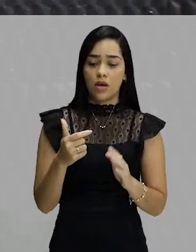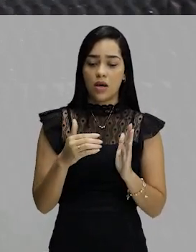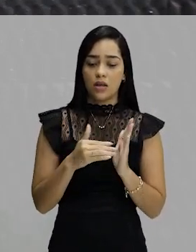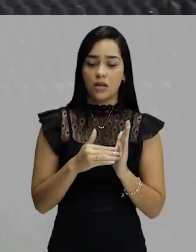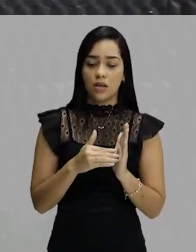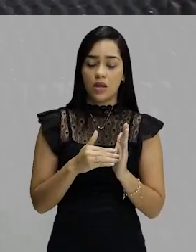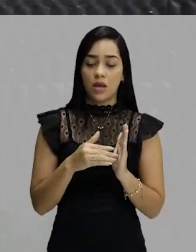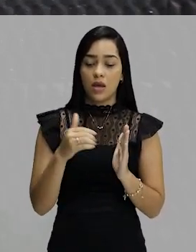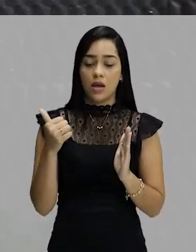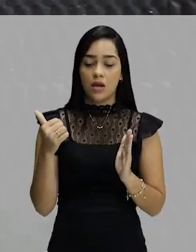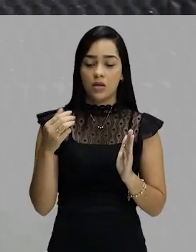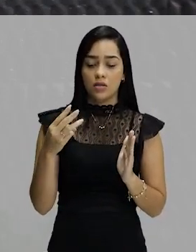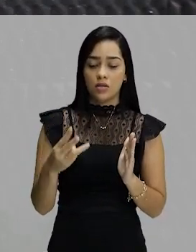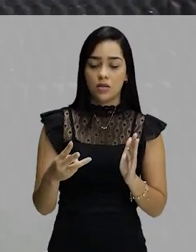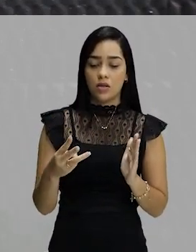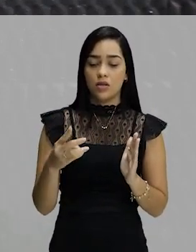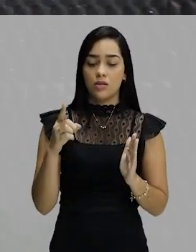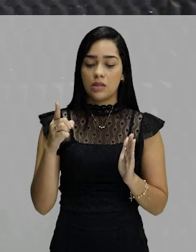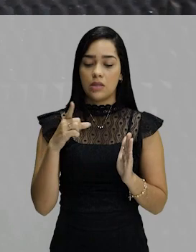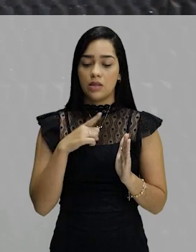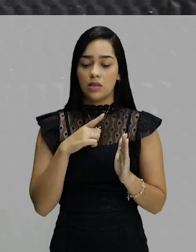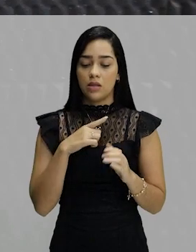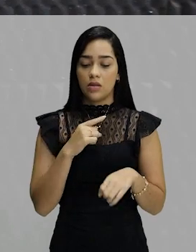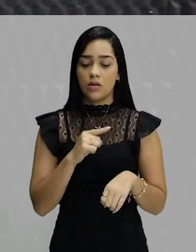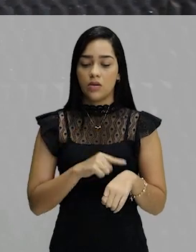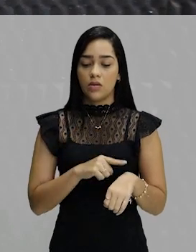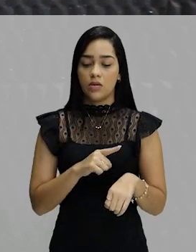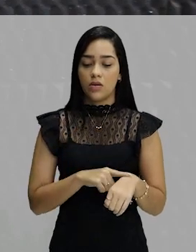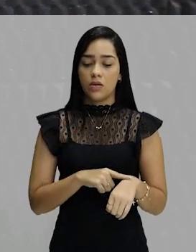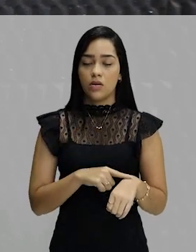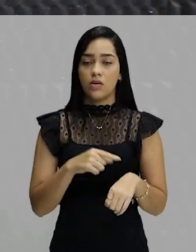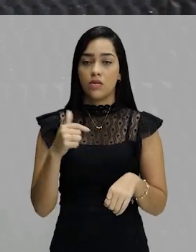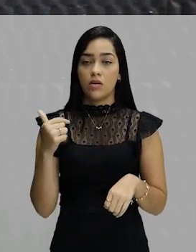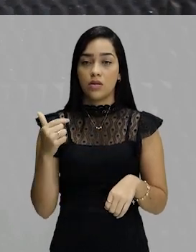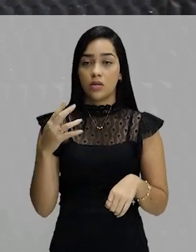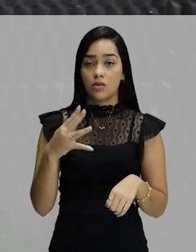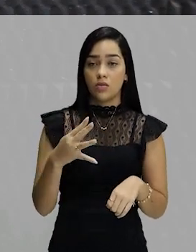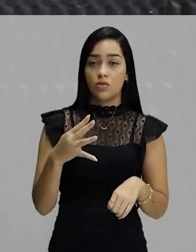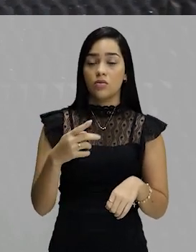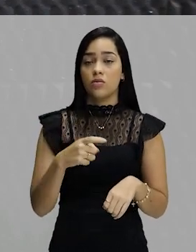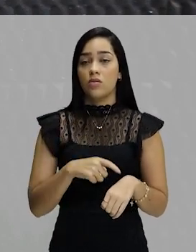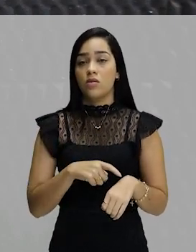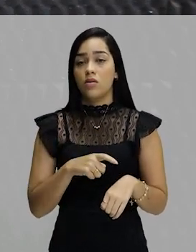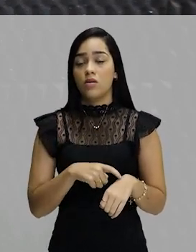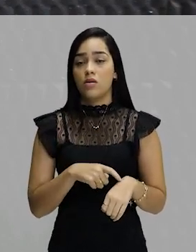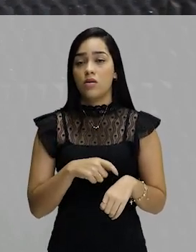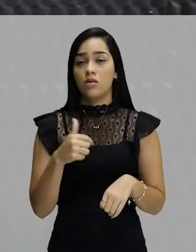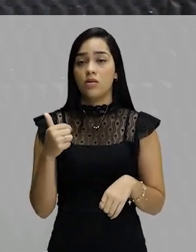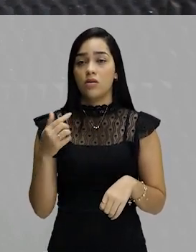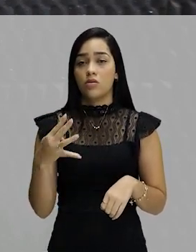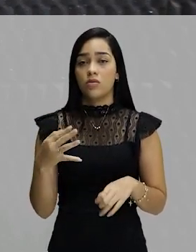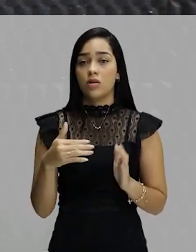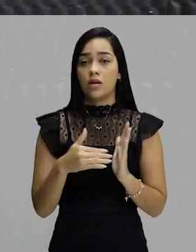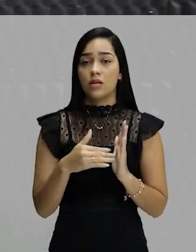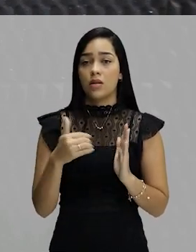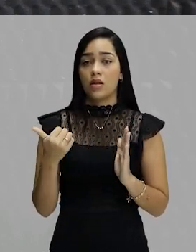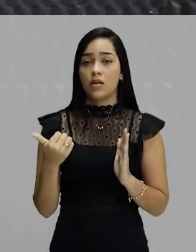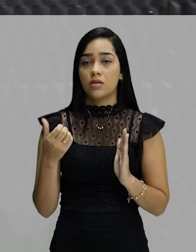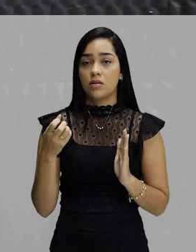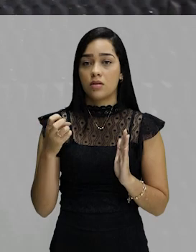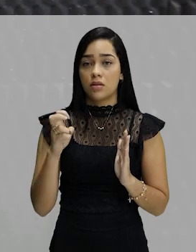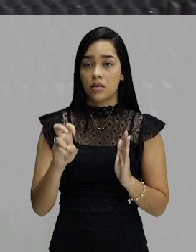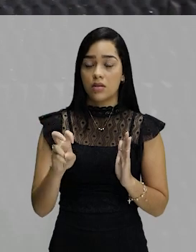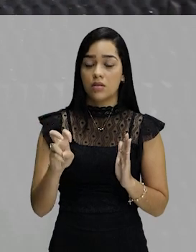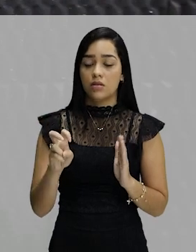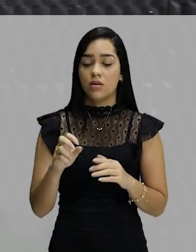até às 13, você tem o horário de 13 até às 14, você tem o horário de 14 até